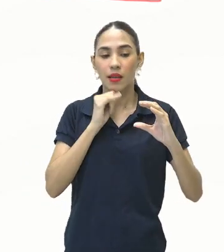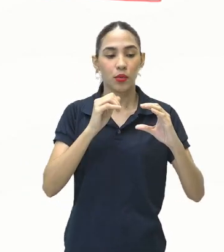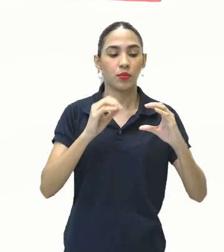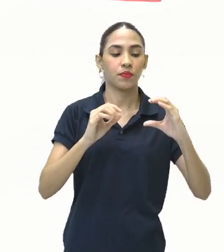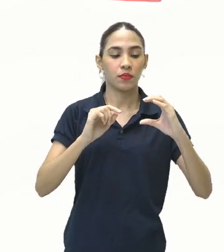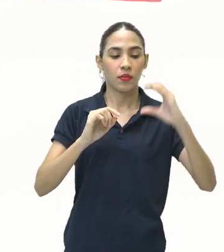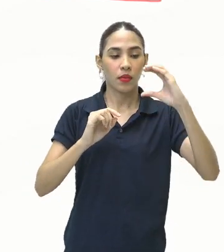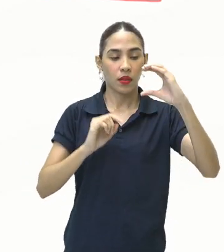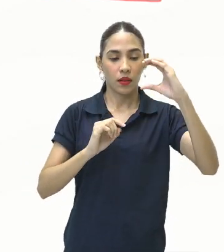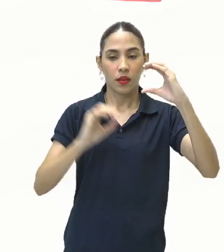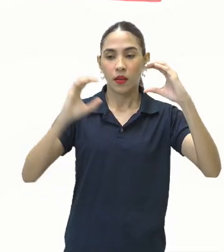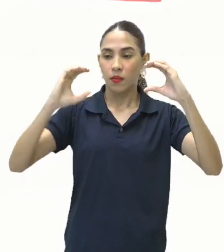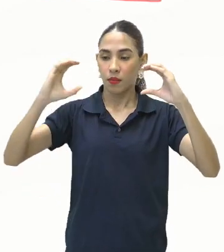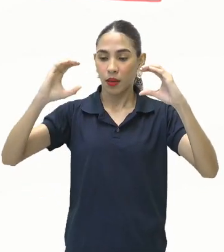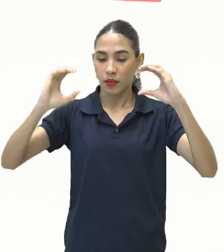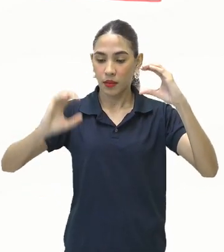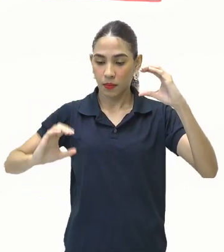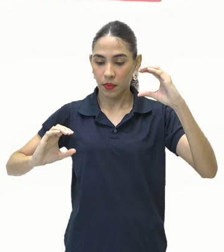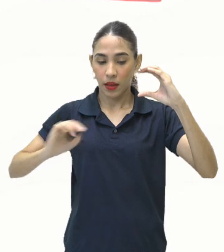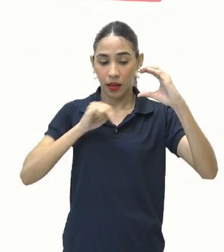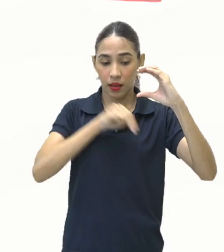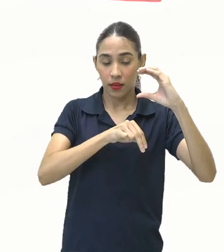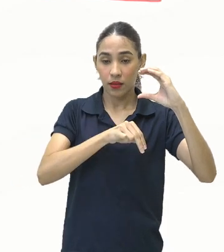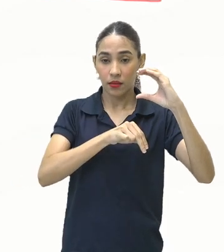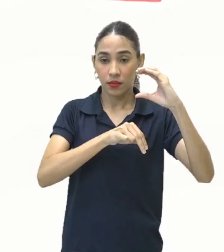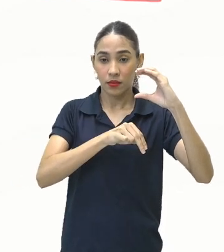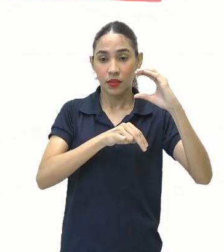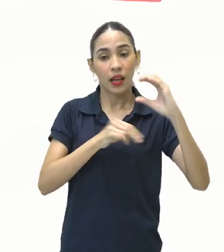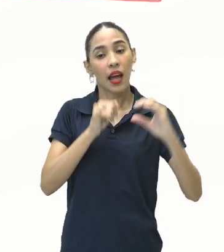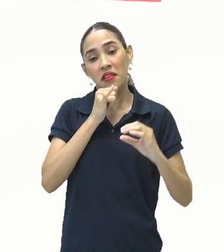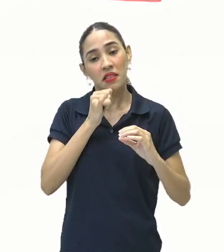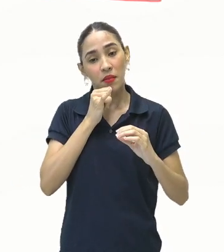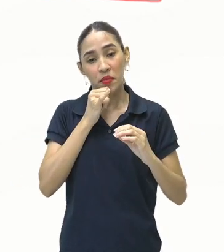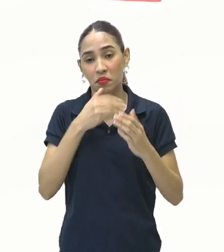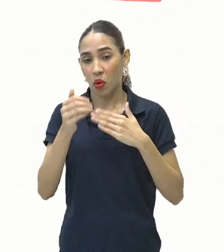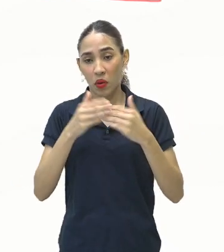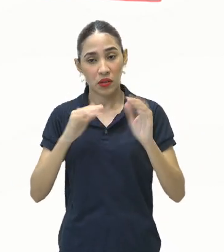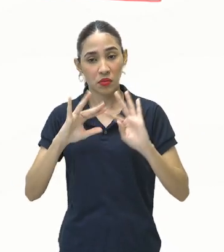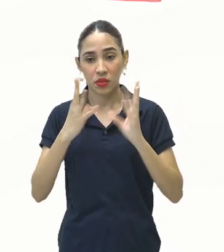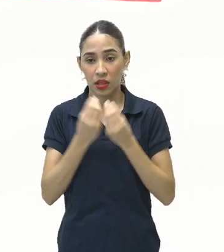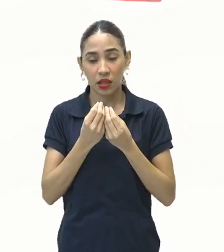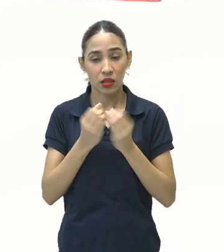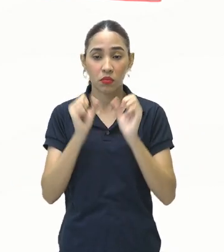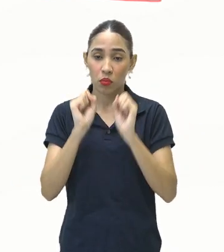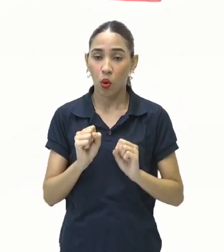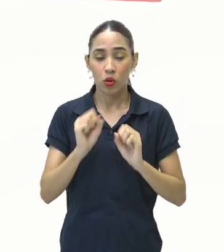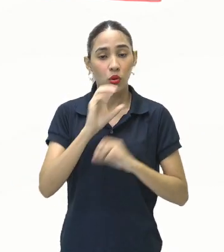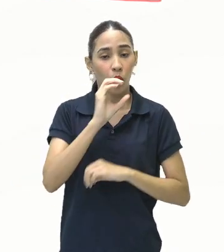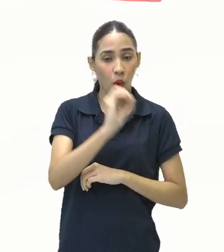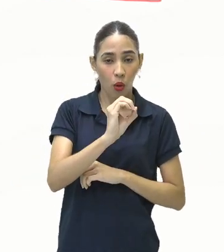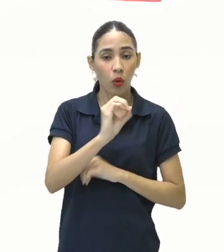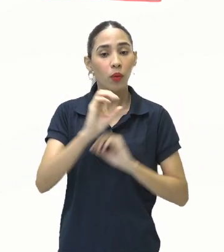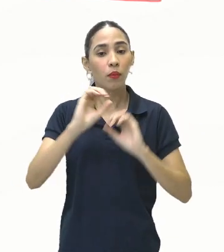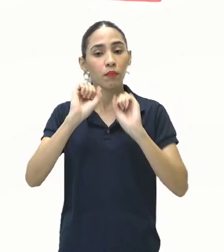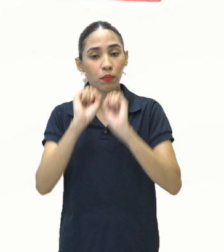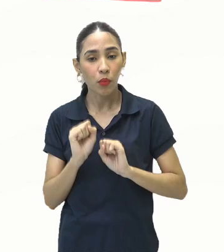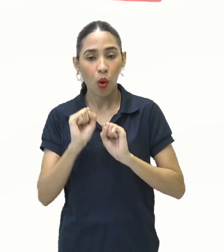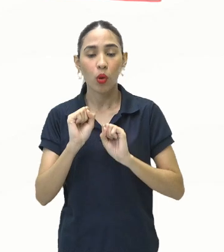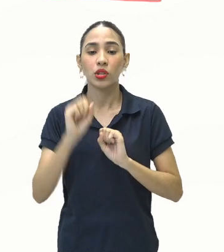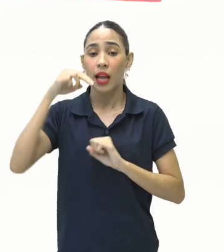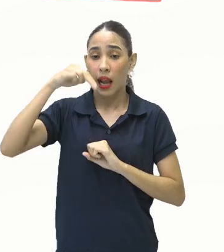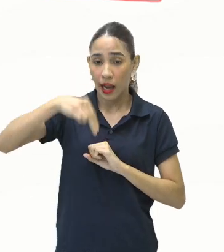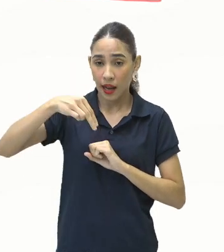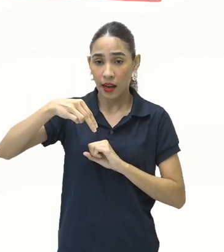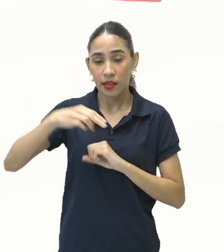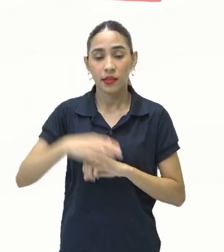cadeia fechada, mas eu tenho um outro elemento, pode ser o nitrogênio, pode ser o oxigênio, pode ser o enxofre. Então,